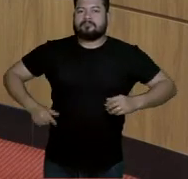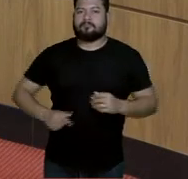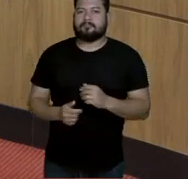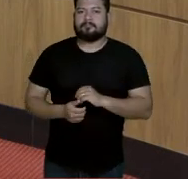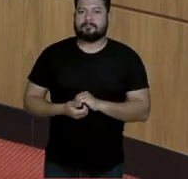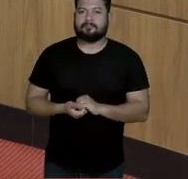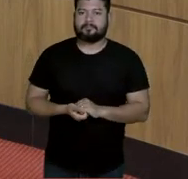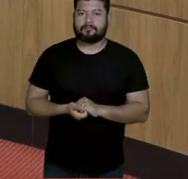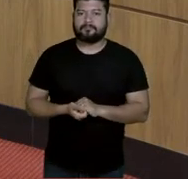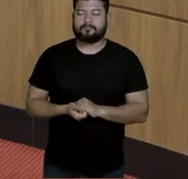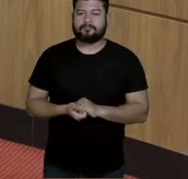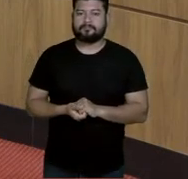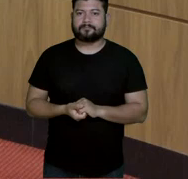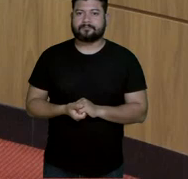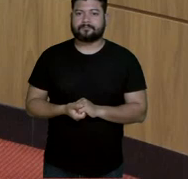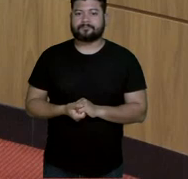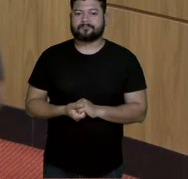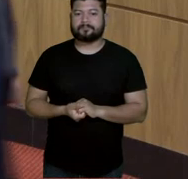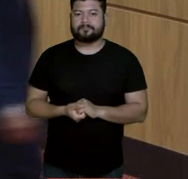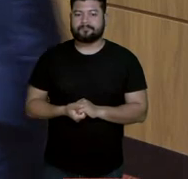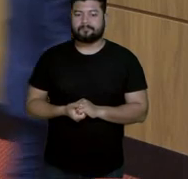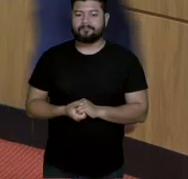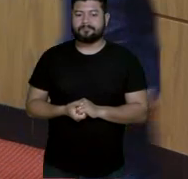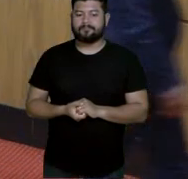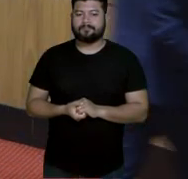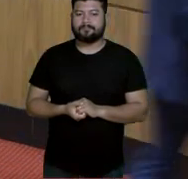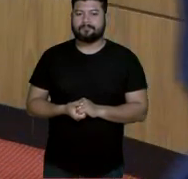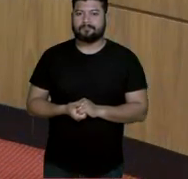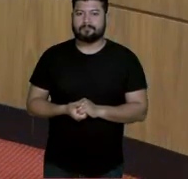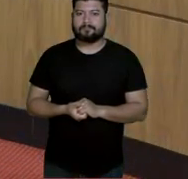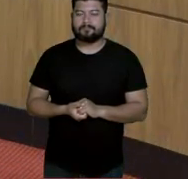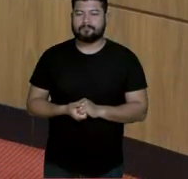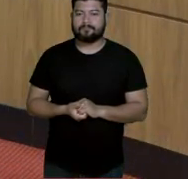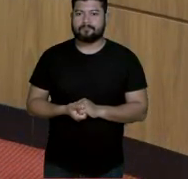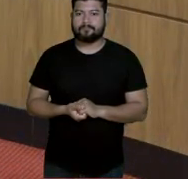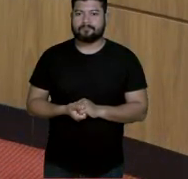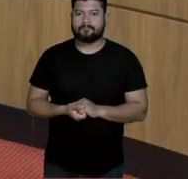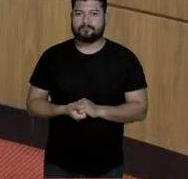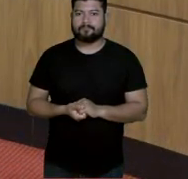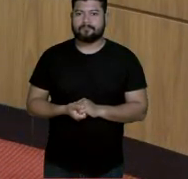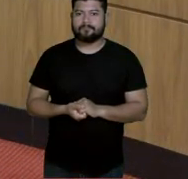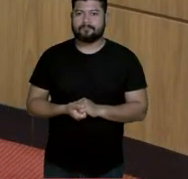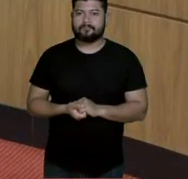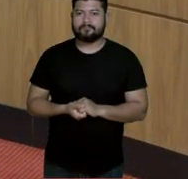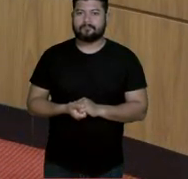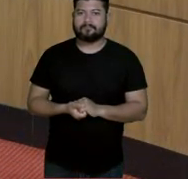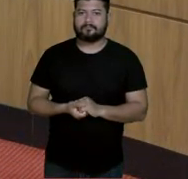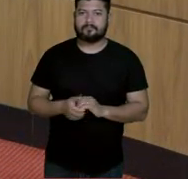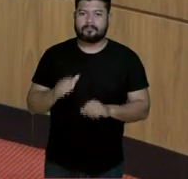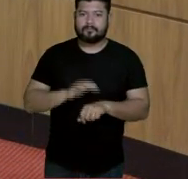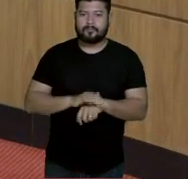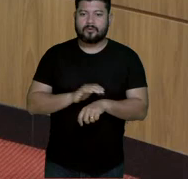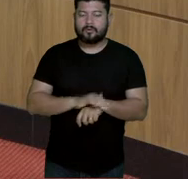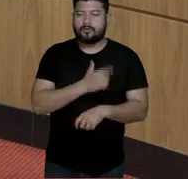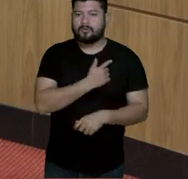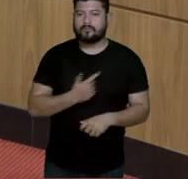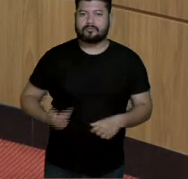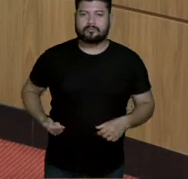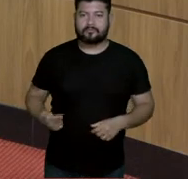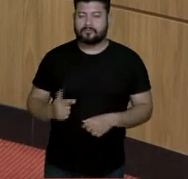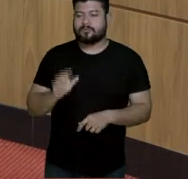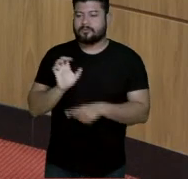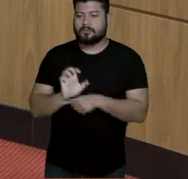providências. Projeto de lei 295, também de autoria do Governo do Estado, concede anistia aos servidores